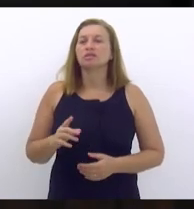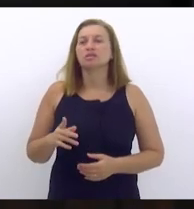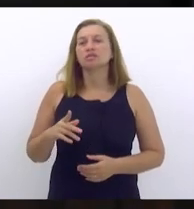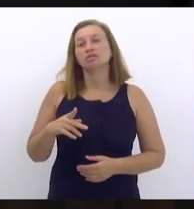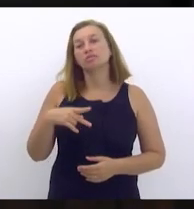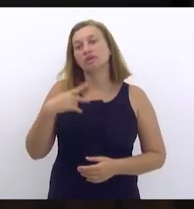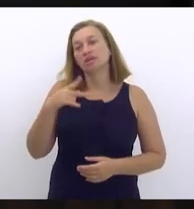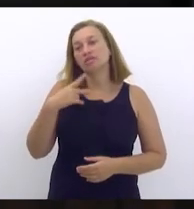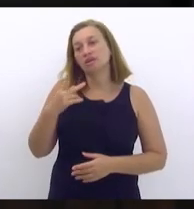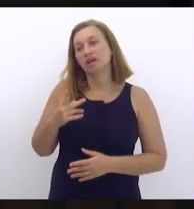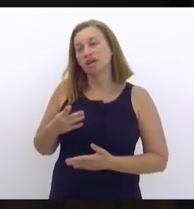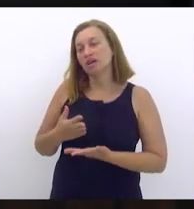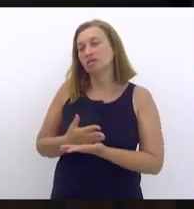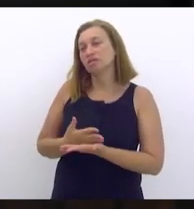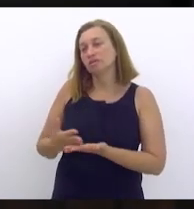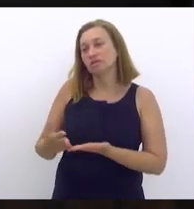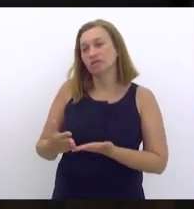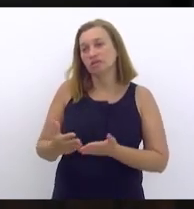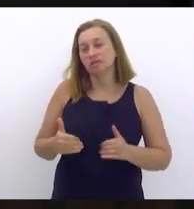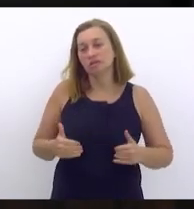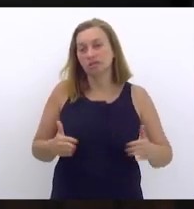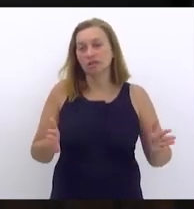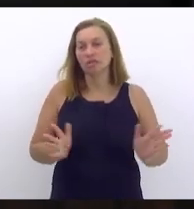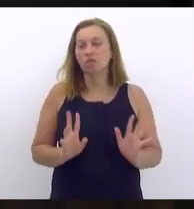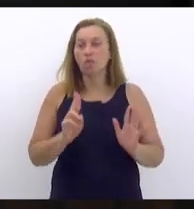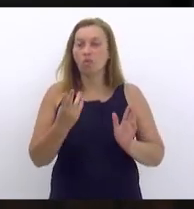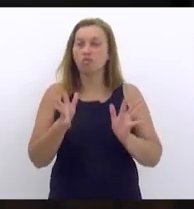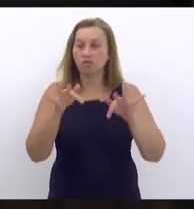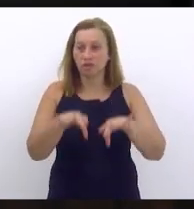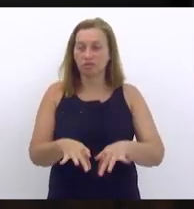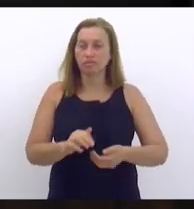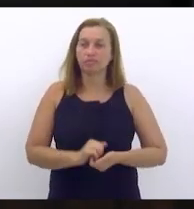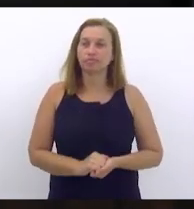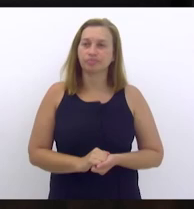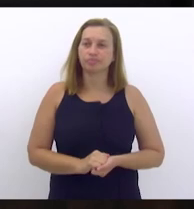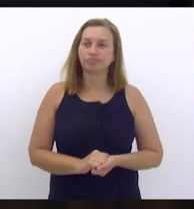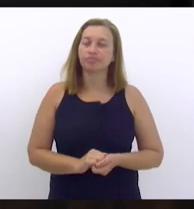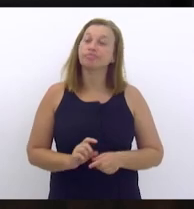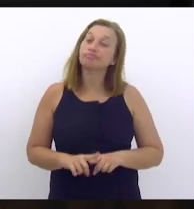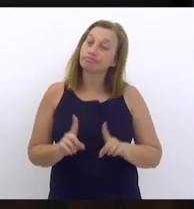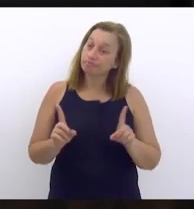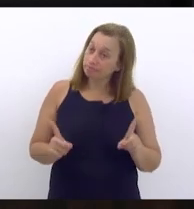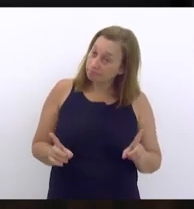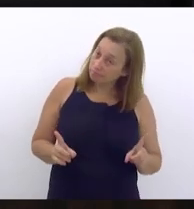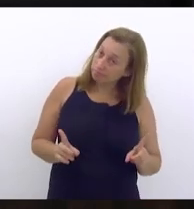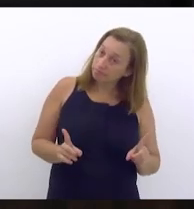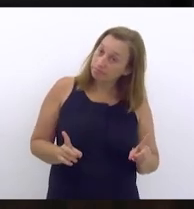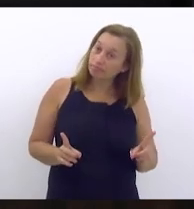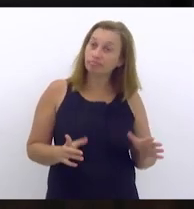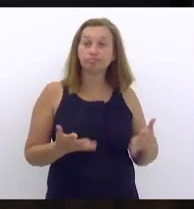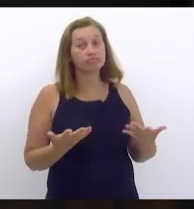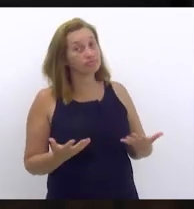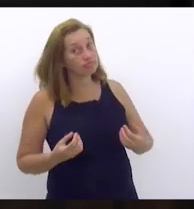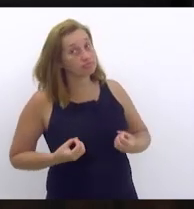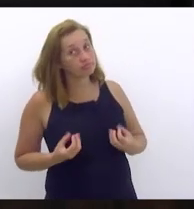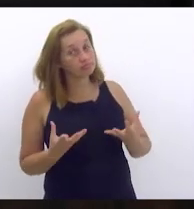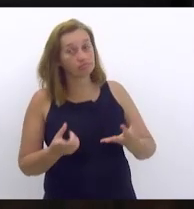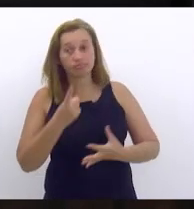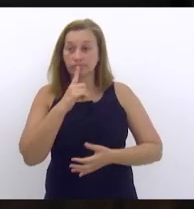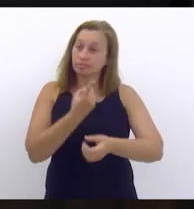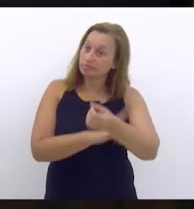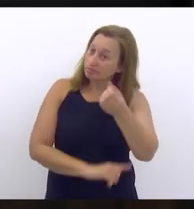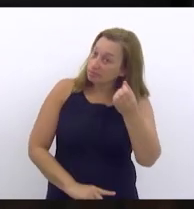discurso, expediente inicial e o expediente final. Mas, como foi uma nobre causa de doação de